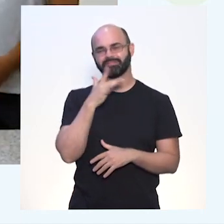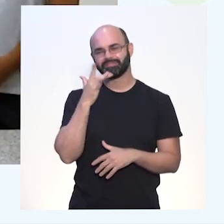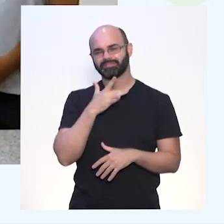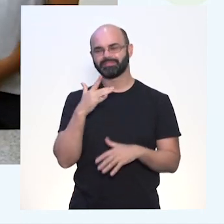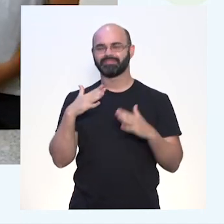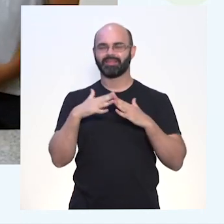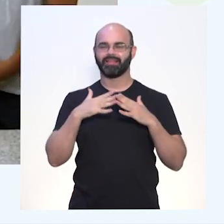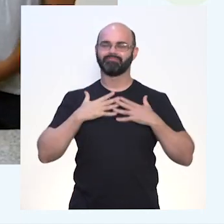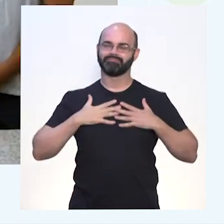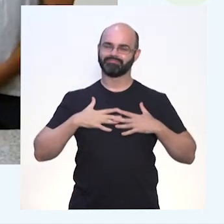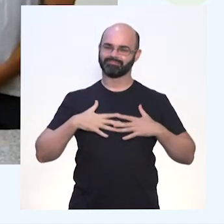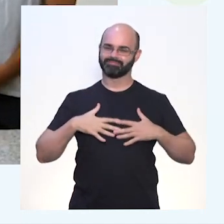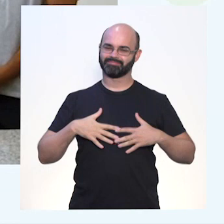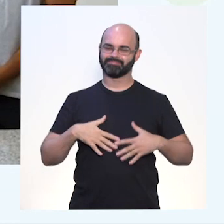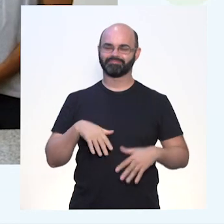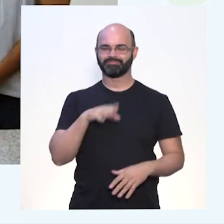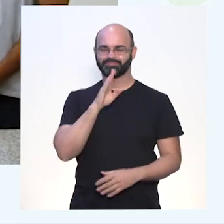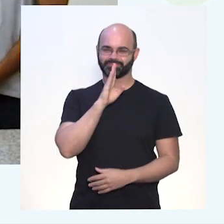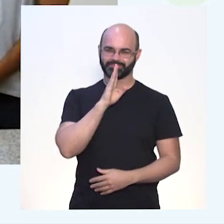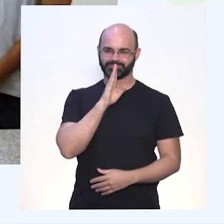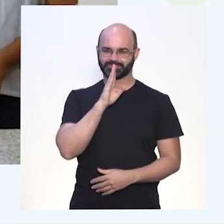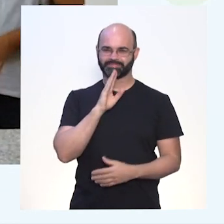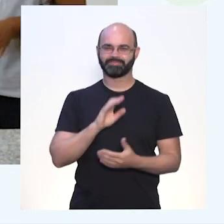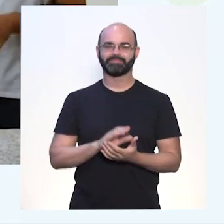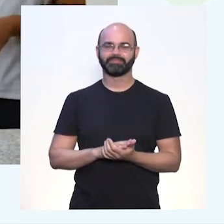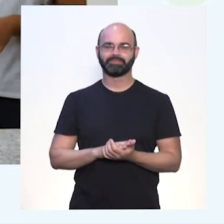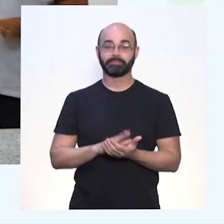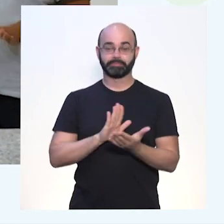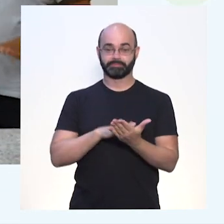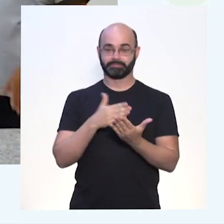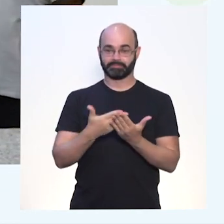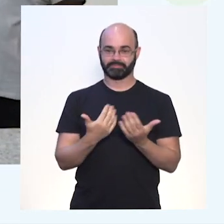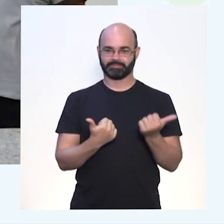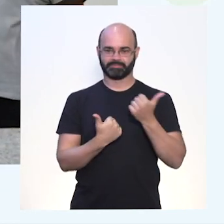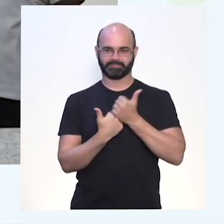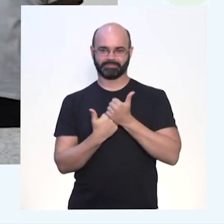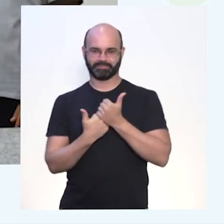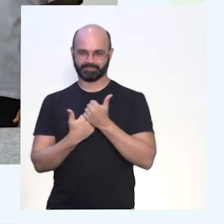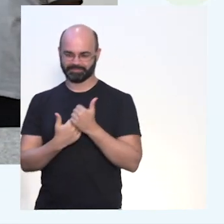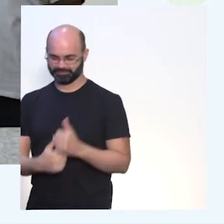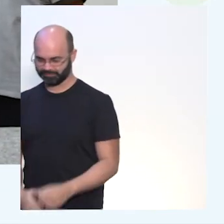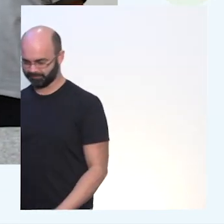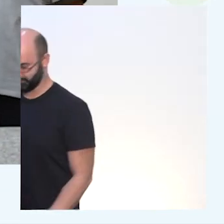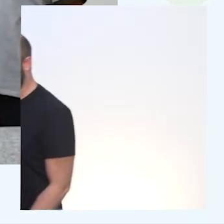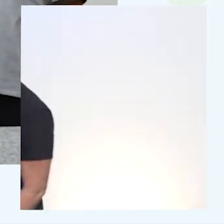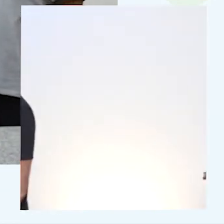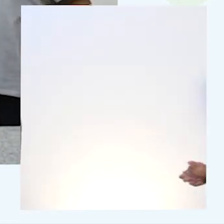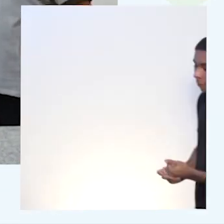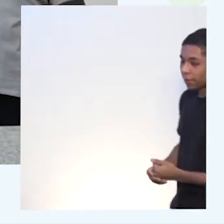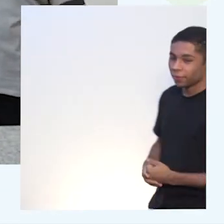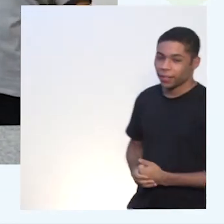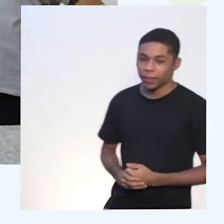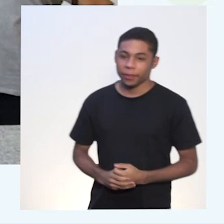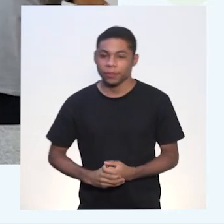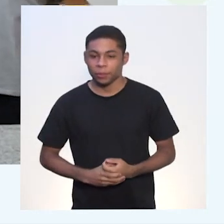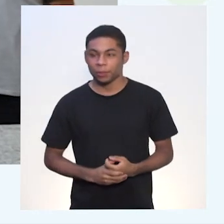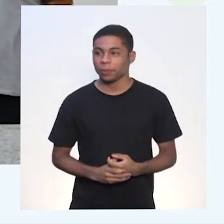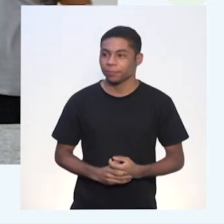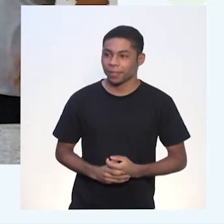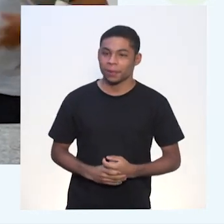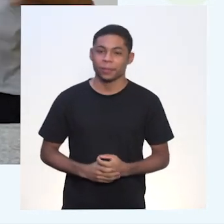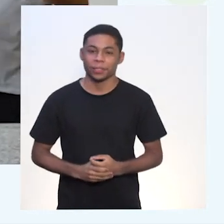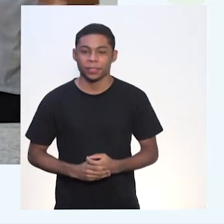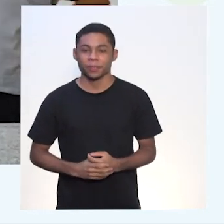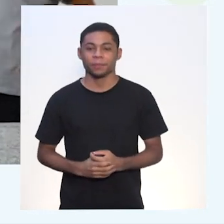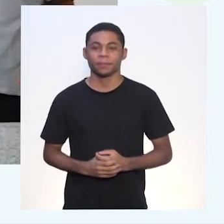casa de assim, boa. mais paradinho, né? Assistir um filminho. Tranquilo ali, mais paradinho, né? E agora quando tá calor? É uma agitação